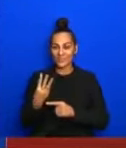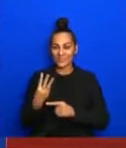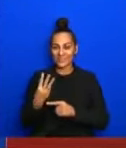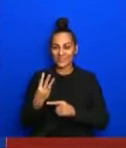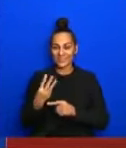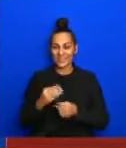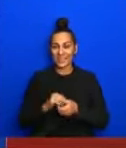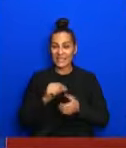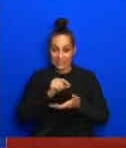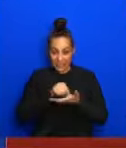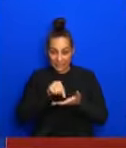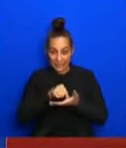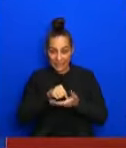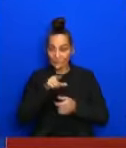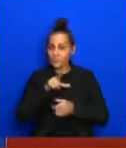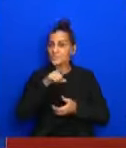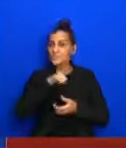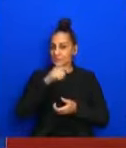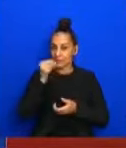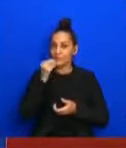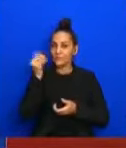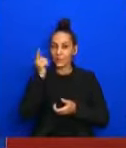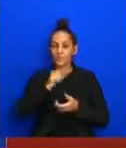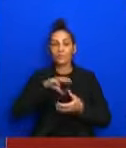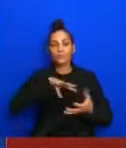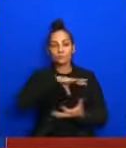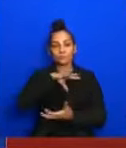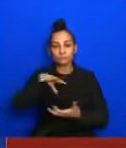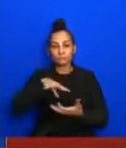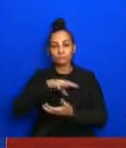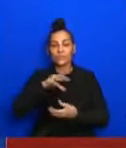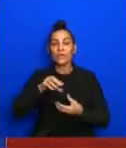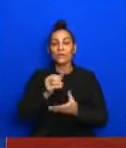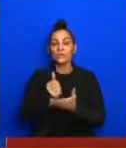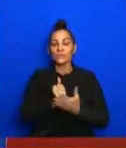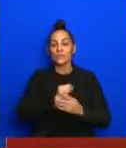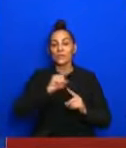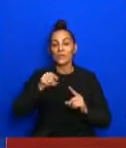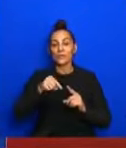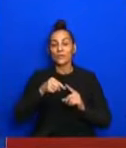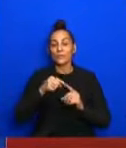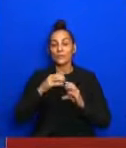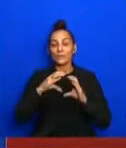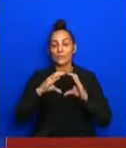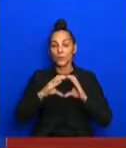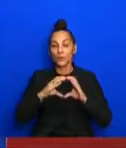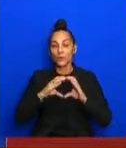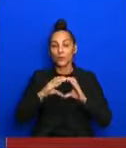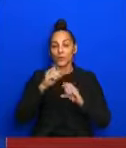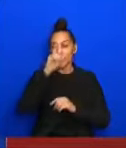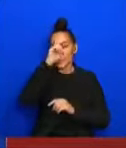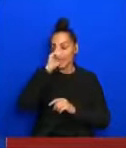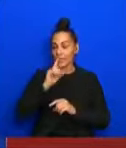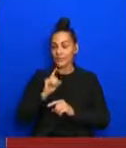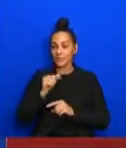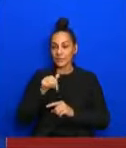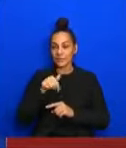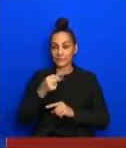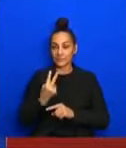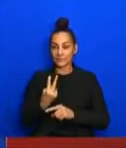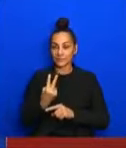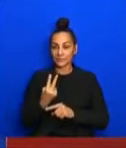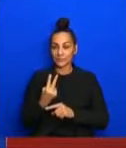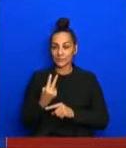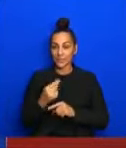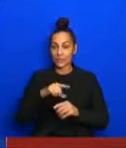23. Está marcando, você ainda tem chances. O globo segue girando, mais uma dezena chegando. Bola amarela, 72. Amarela,